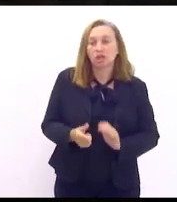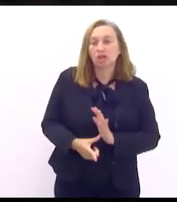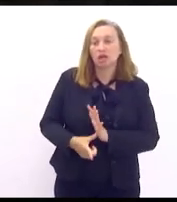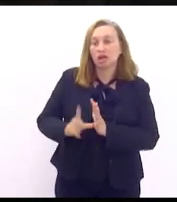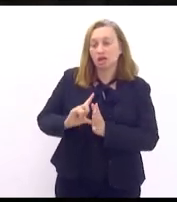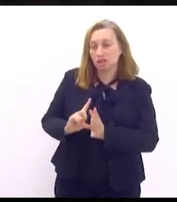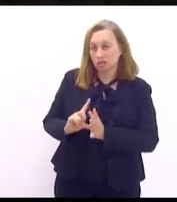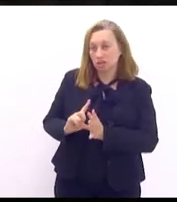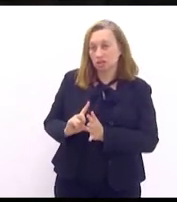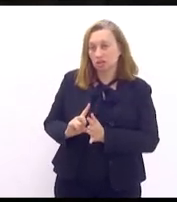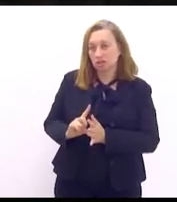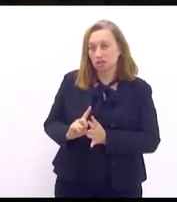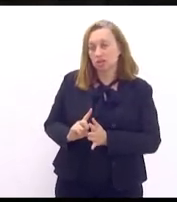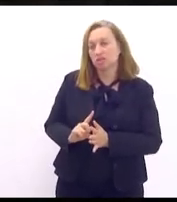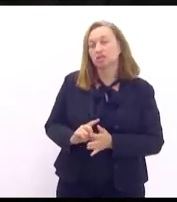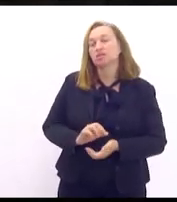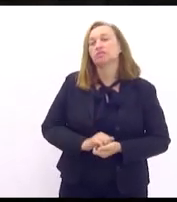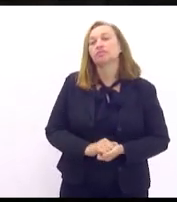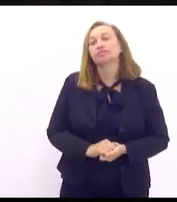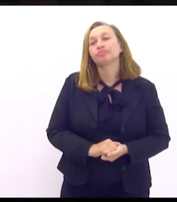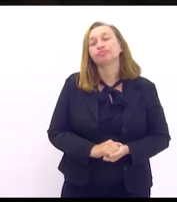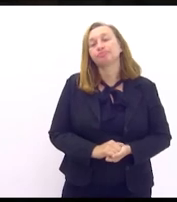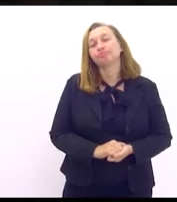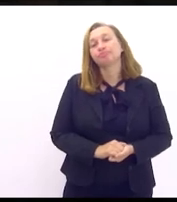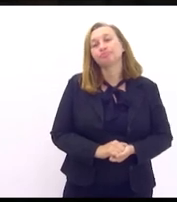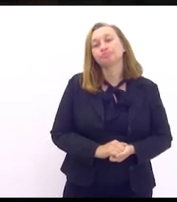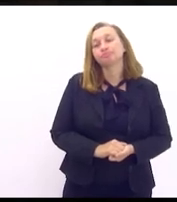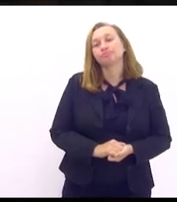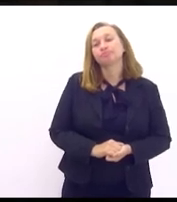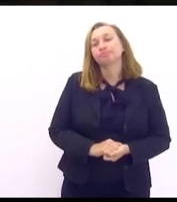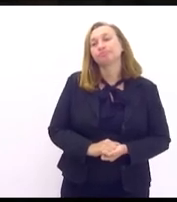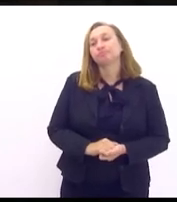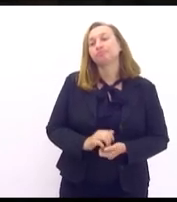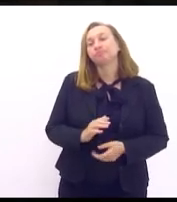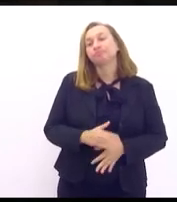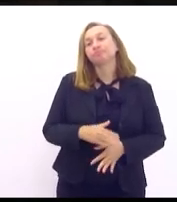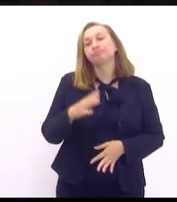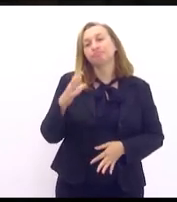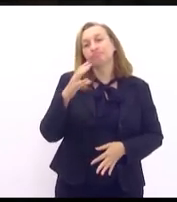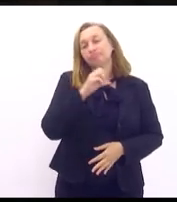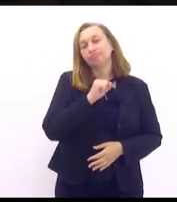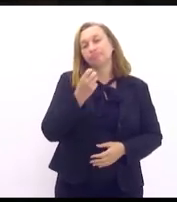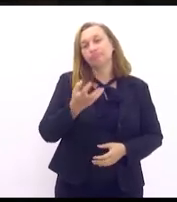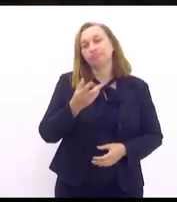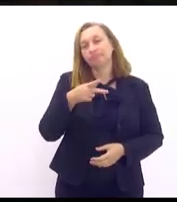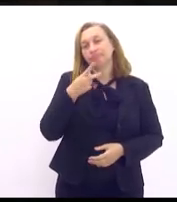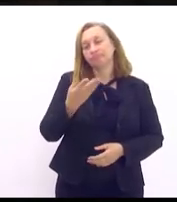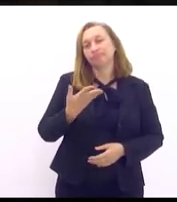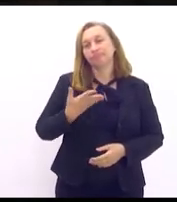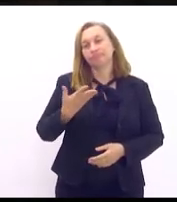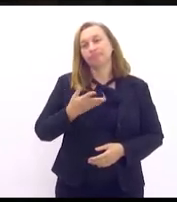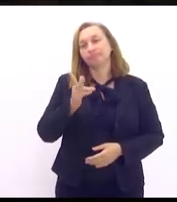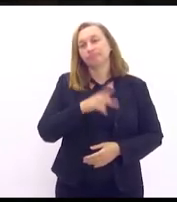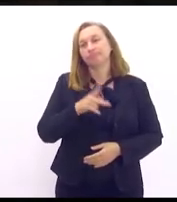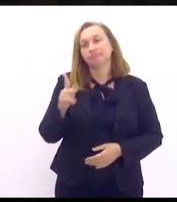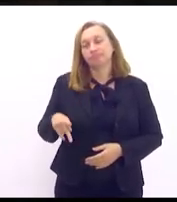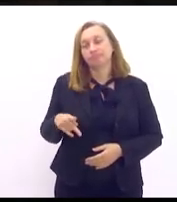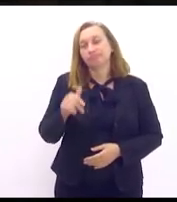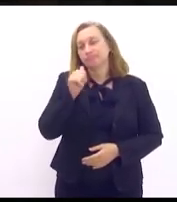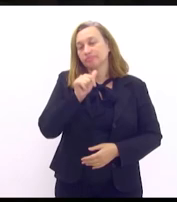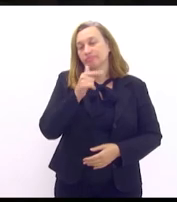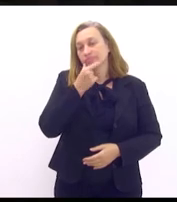governo atual, na legislatura atual. E aí, para ser mais direto, quero falar aos meus colegas professores e